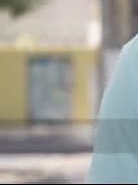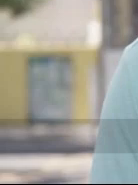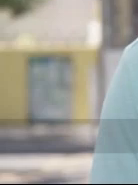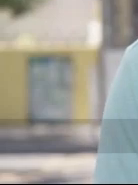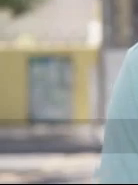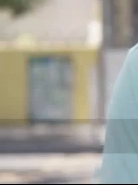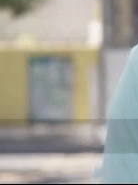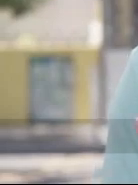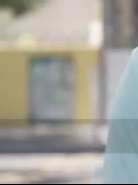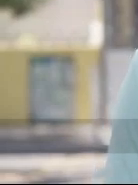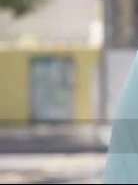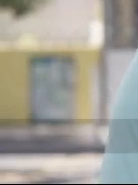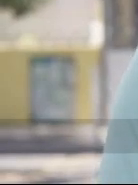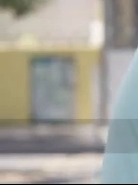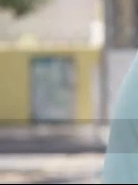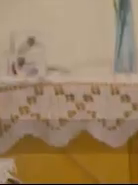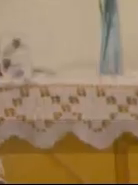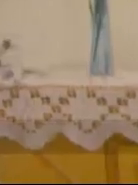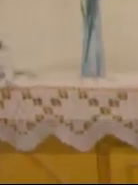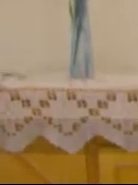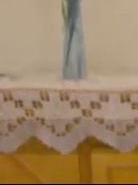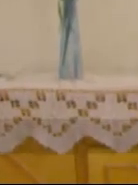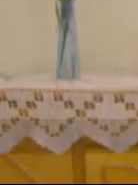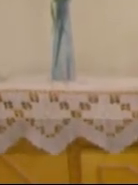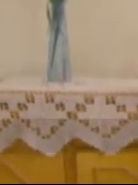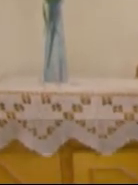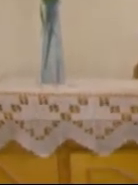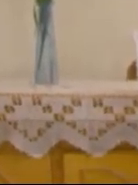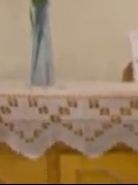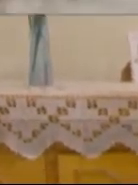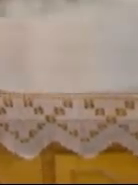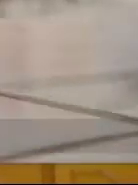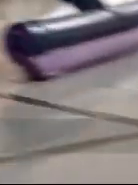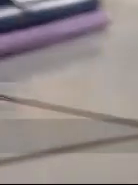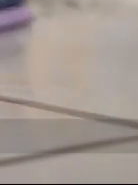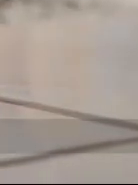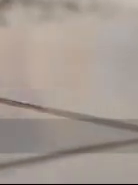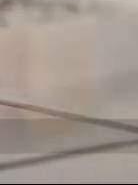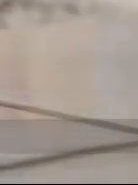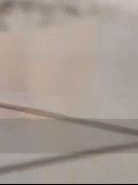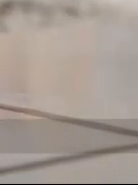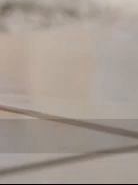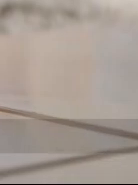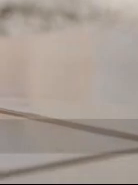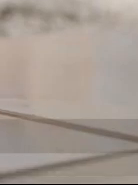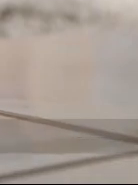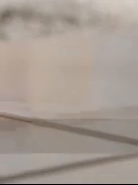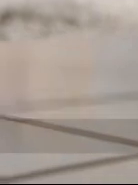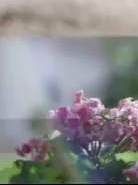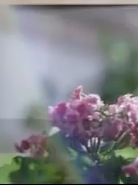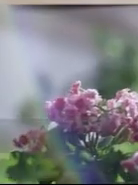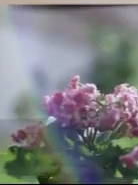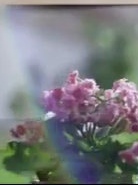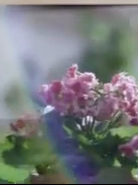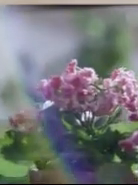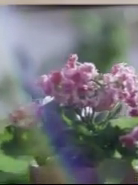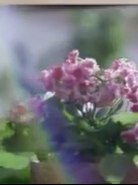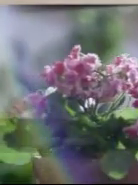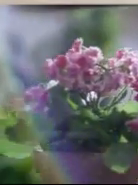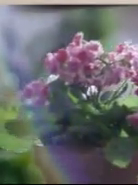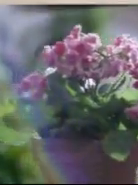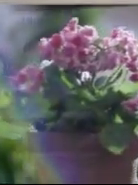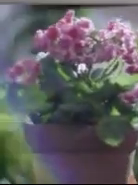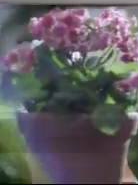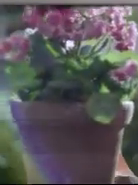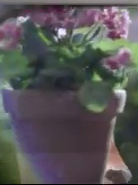Drauzio Varela para cada um de vocês. Faça a sua parte. Não deixe água parada. Olhe no ralo do banheiro, no potinho do